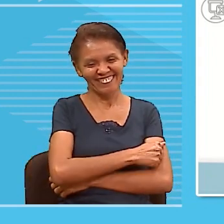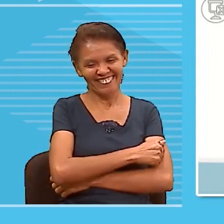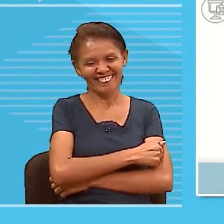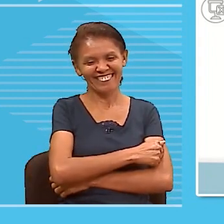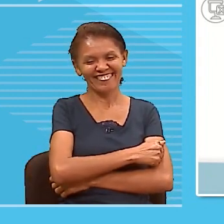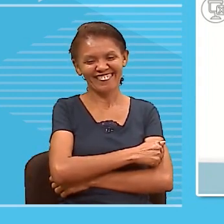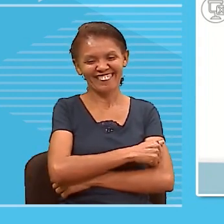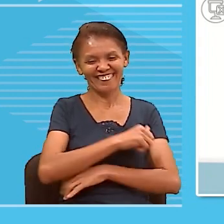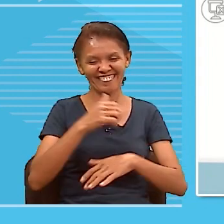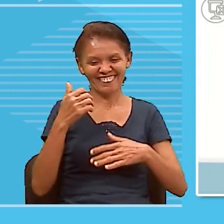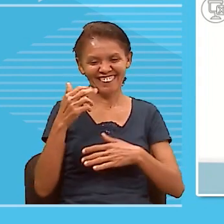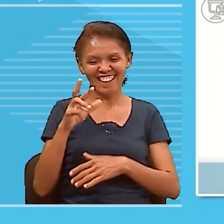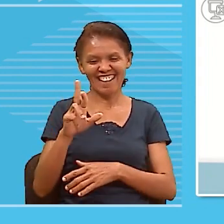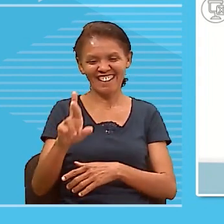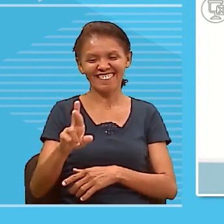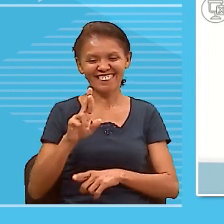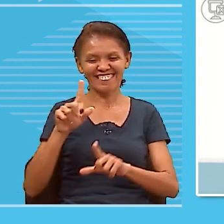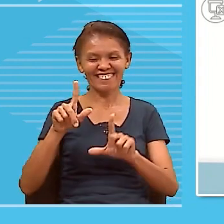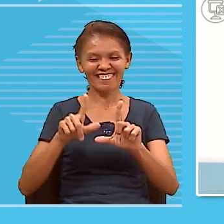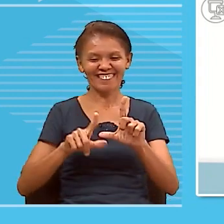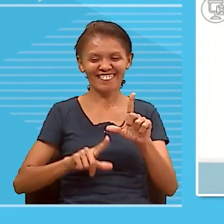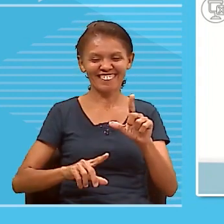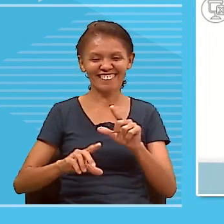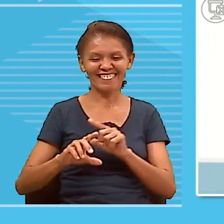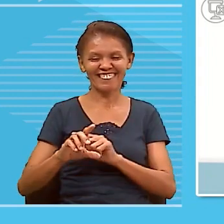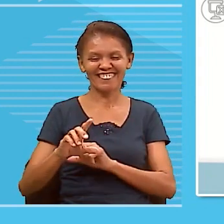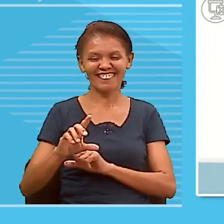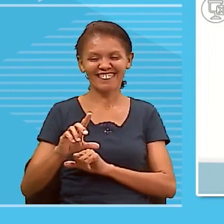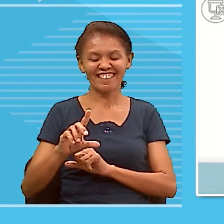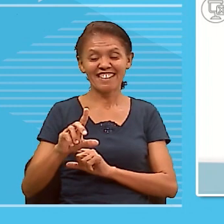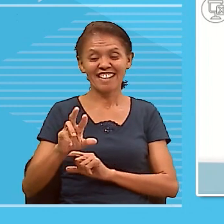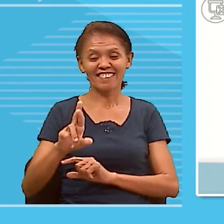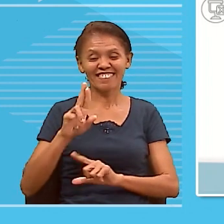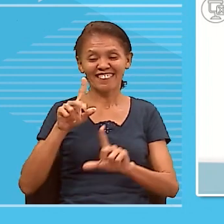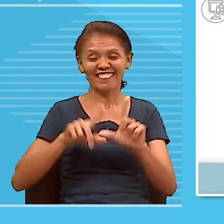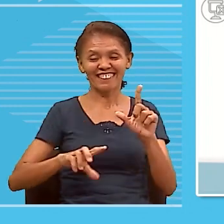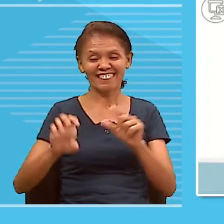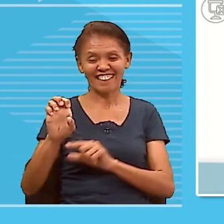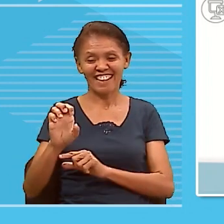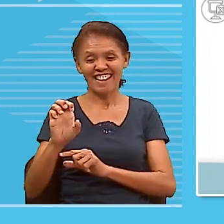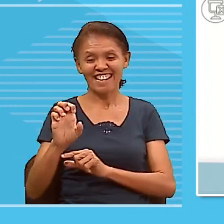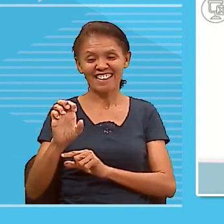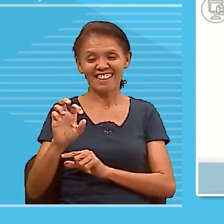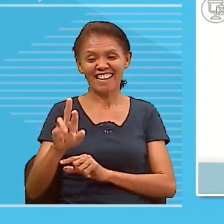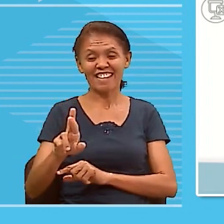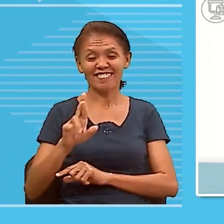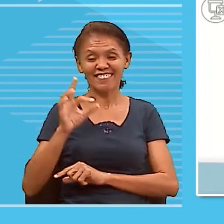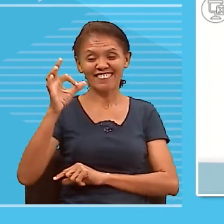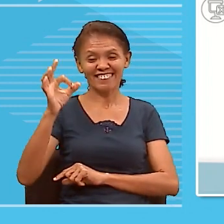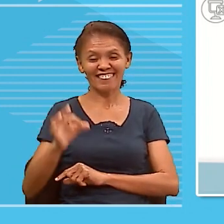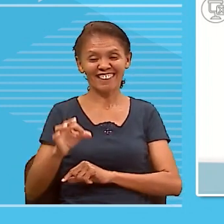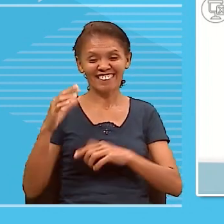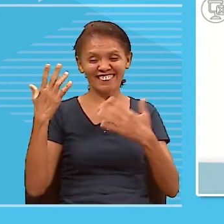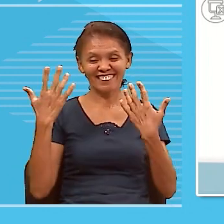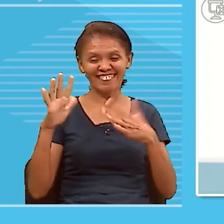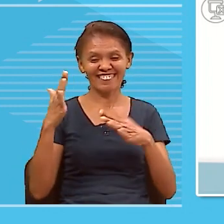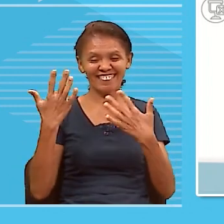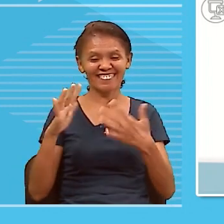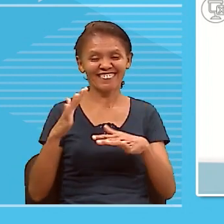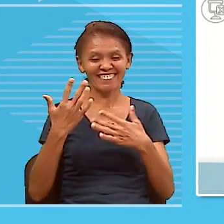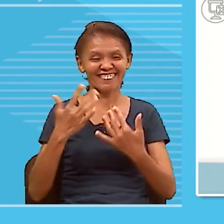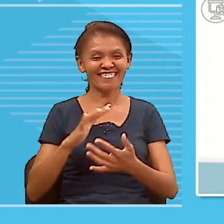é porque a Joyce não observou viu a Joyce não quis seguir a linha do tempo